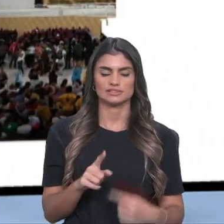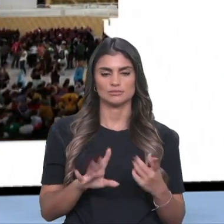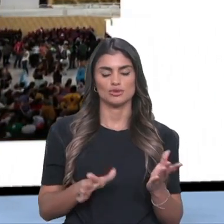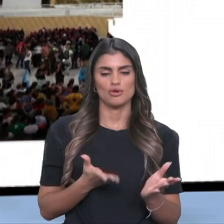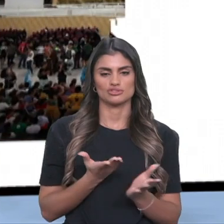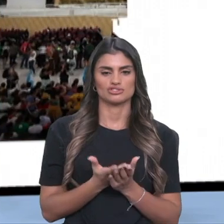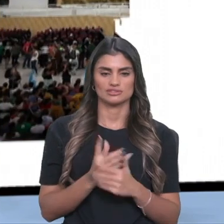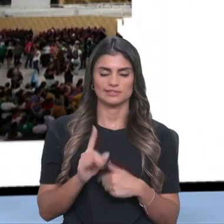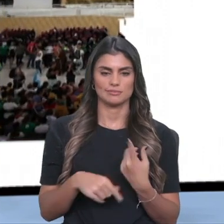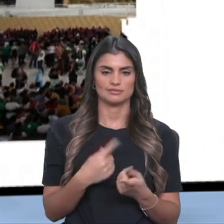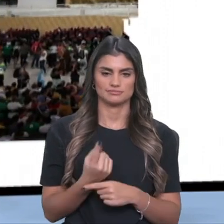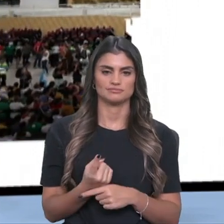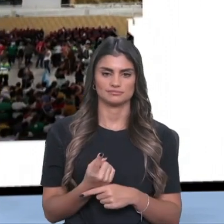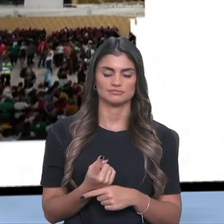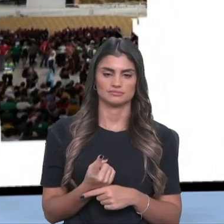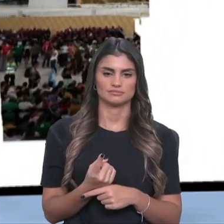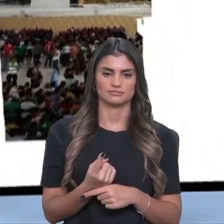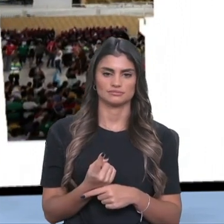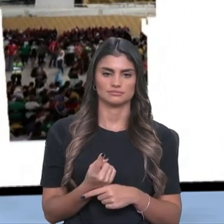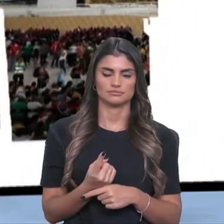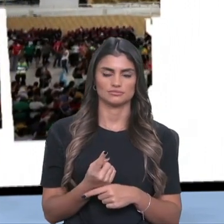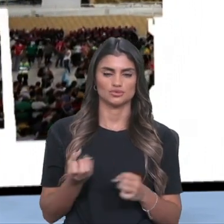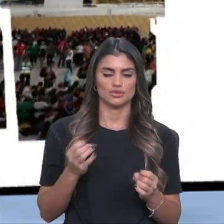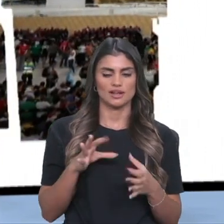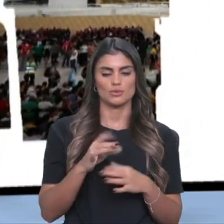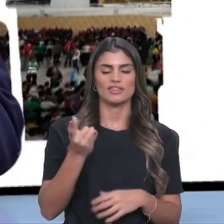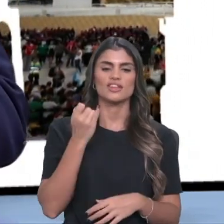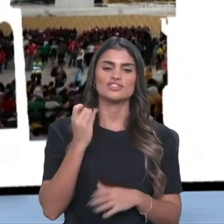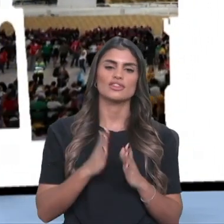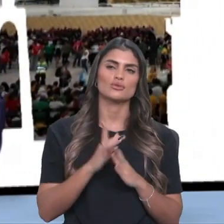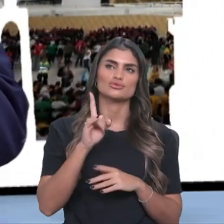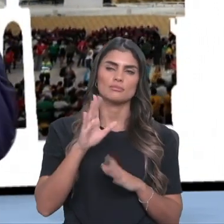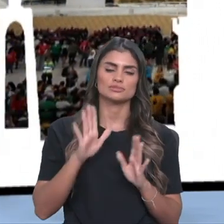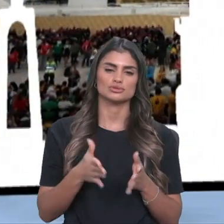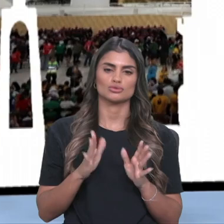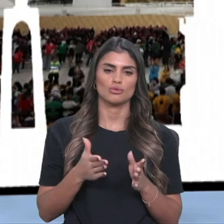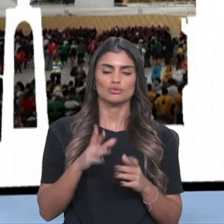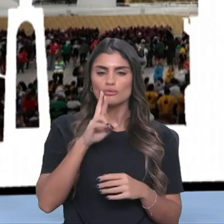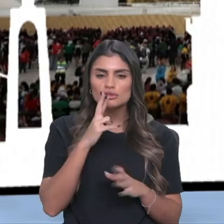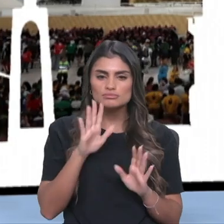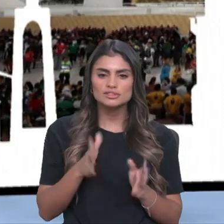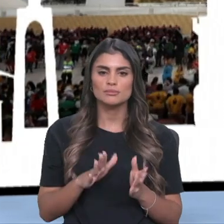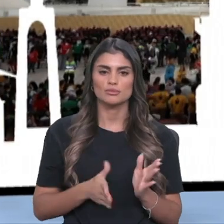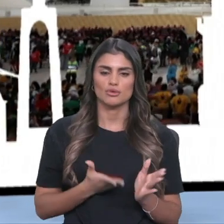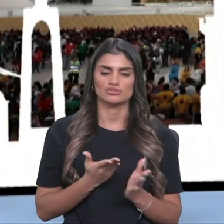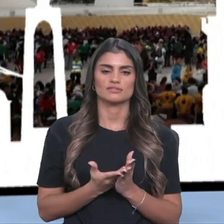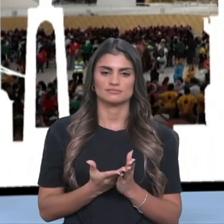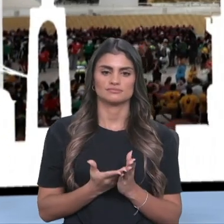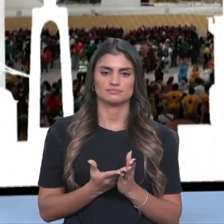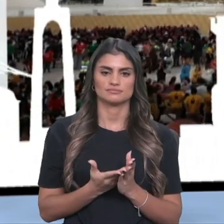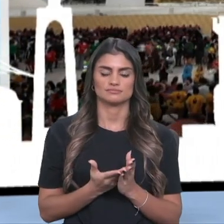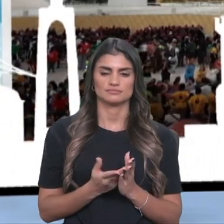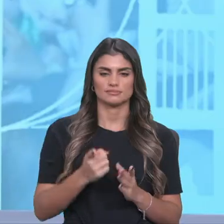que não estarão em consonância com as ideias de Deus. Há que fazer um esforço de abertura à proposta que Deus nos faz.